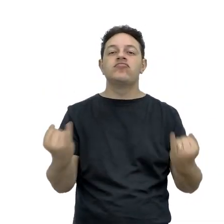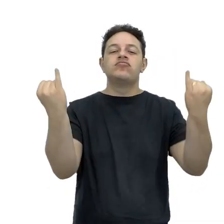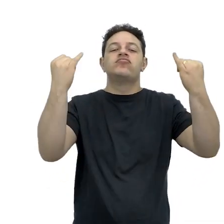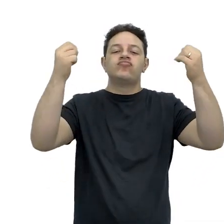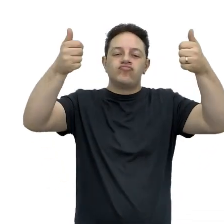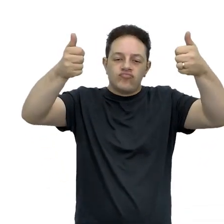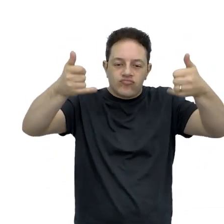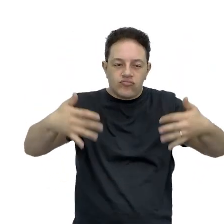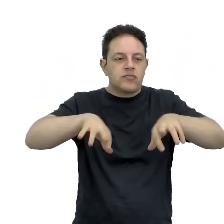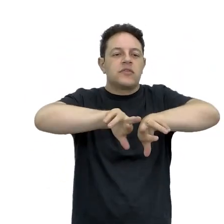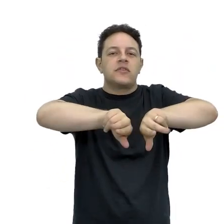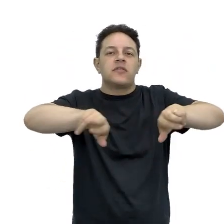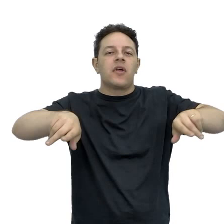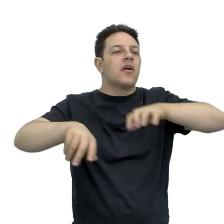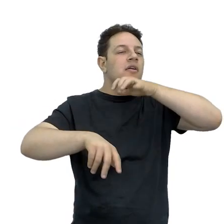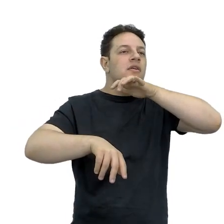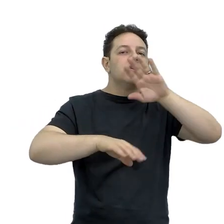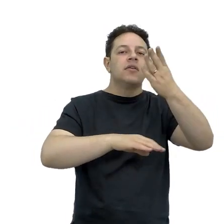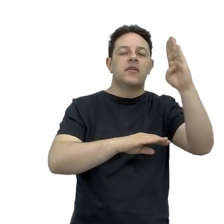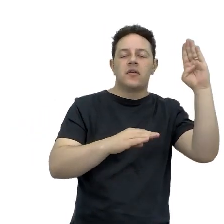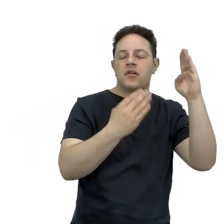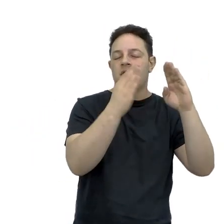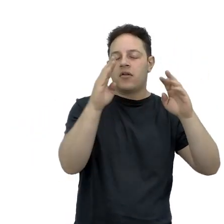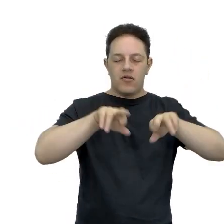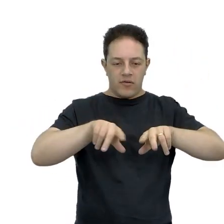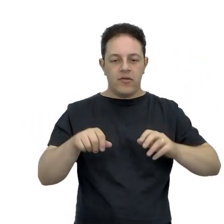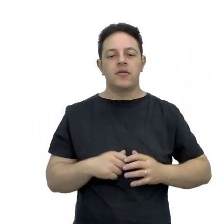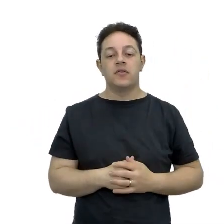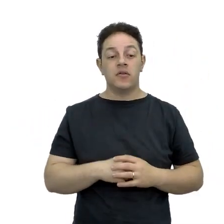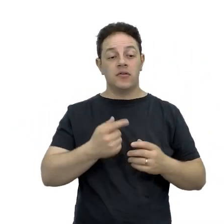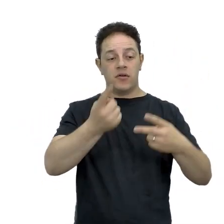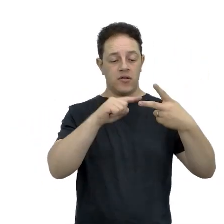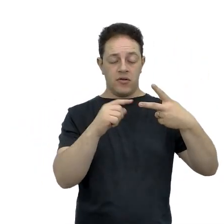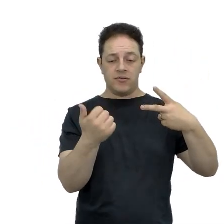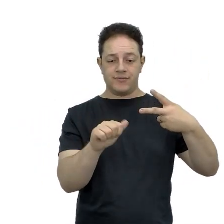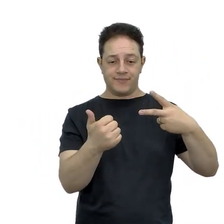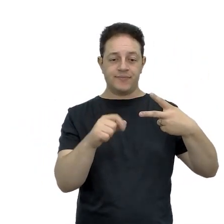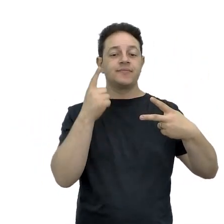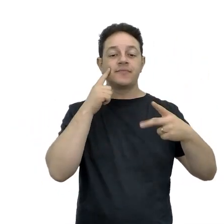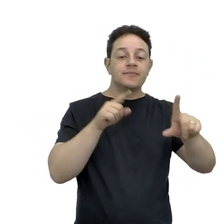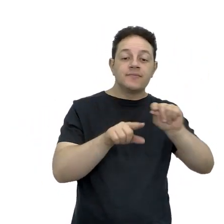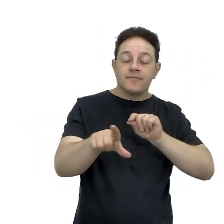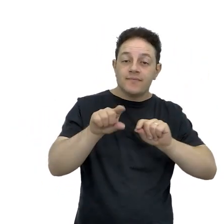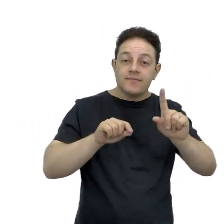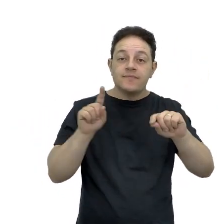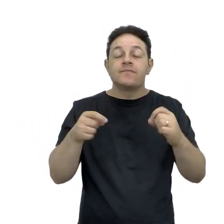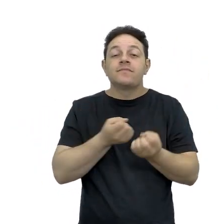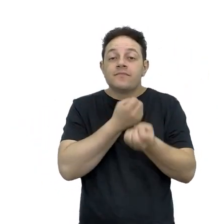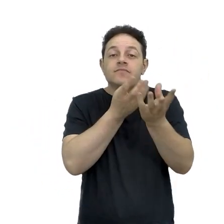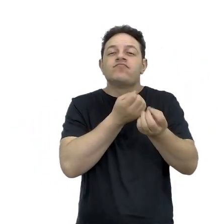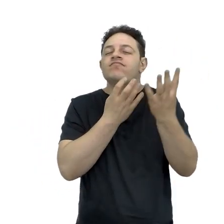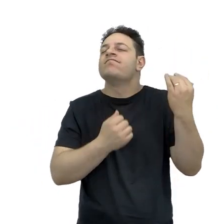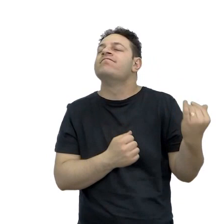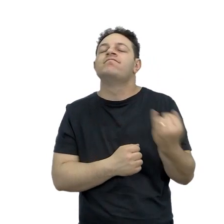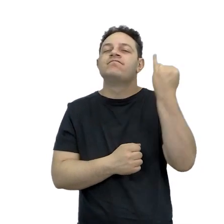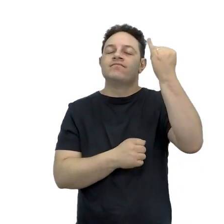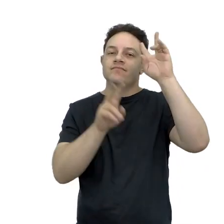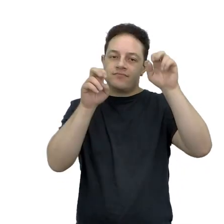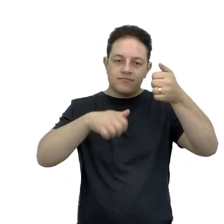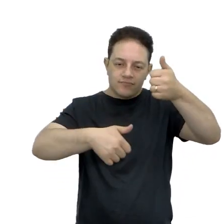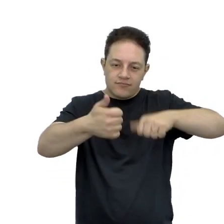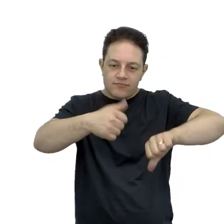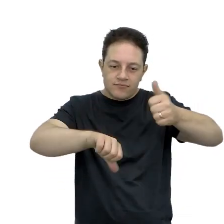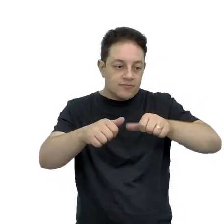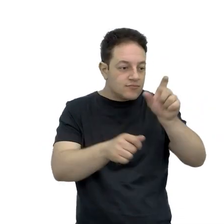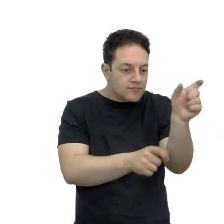diversidade biológica. E a 11 é selecionar informações relevantes sobre a variação